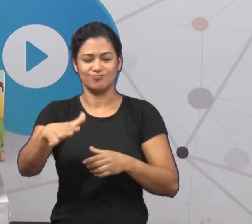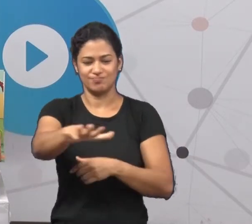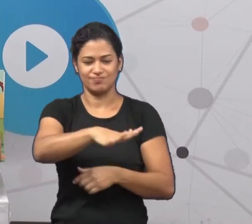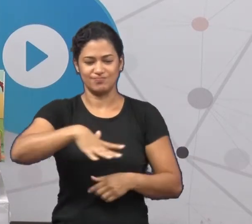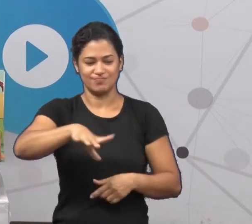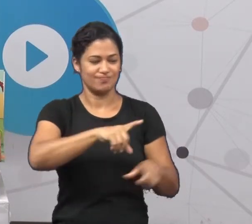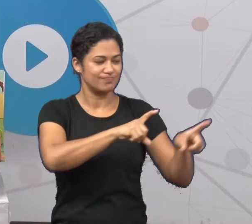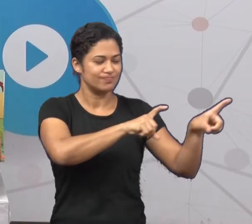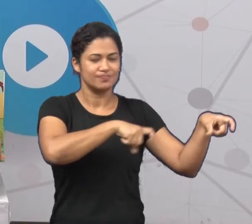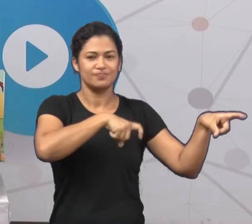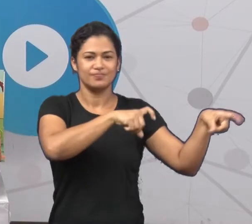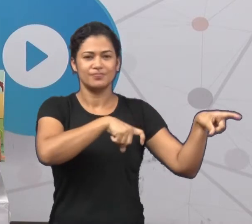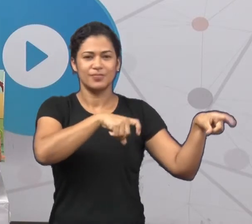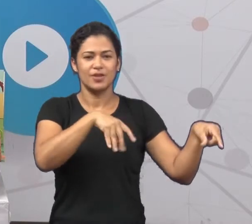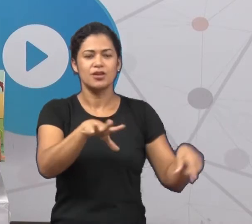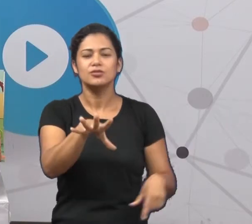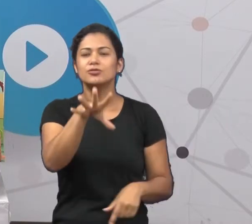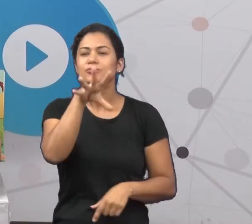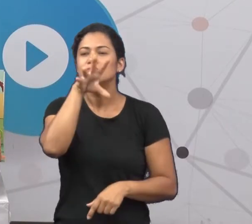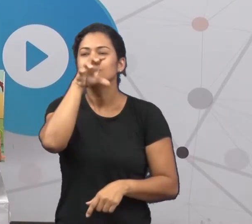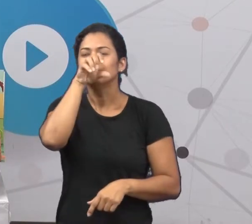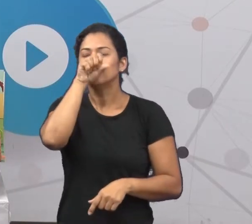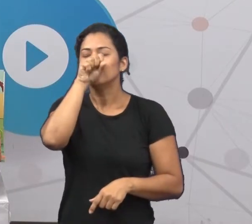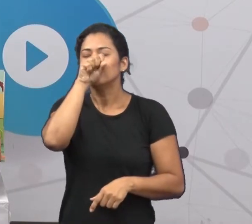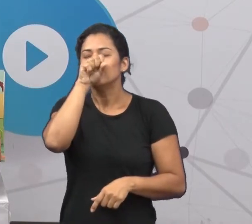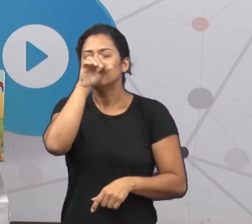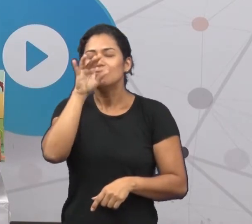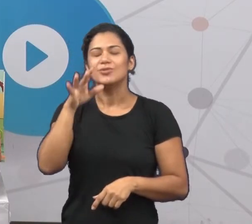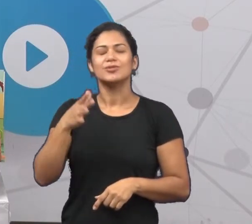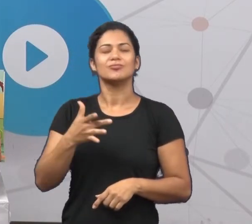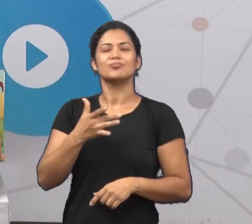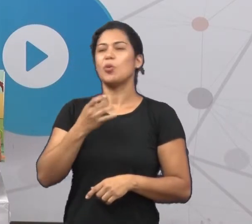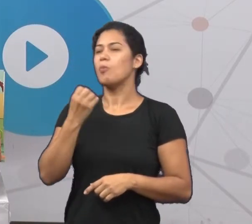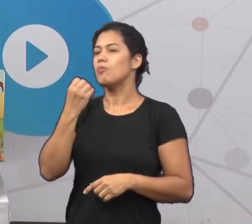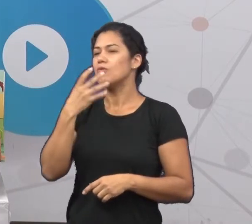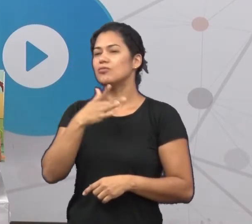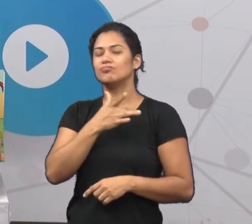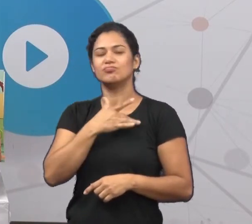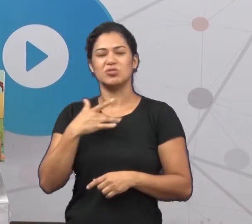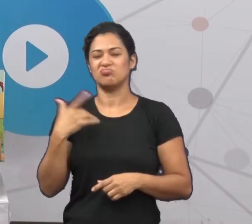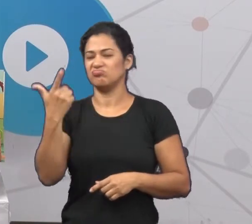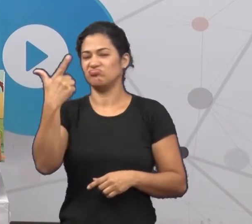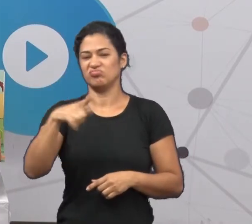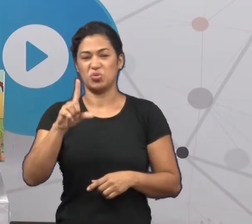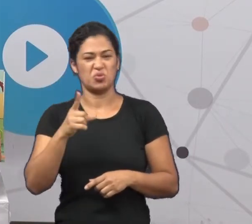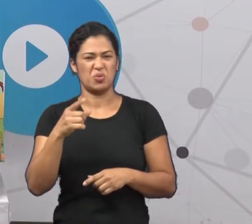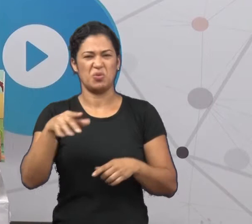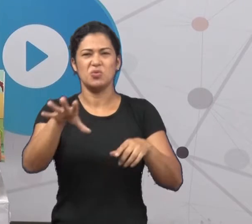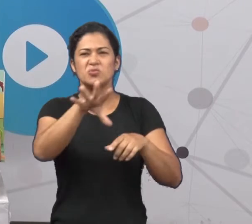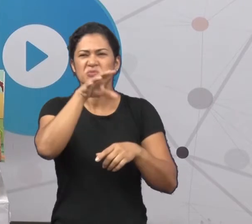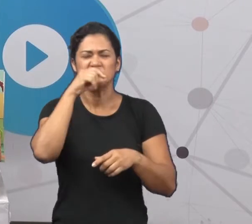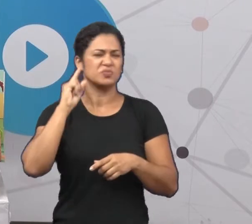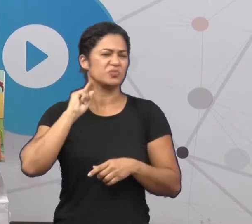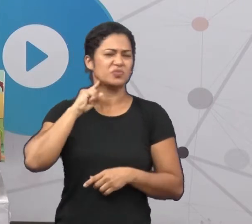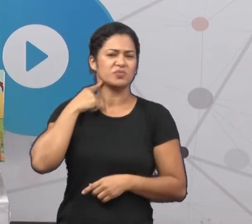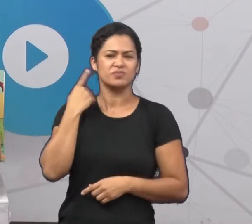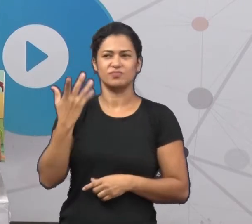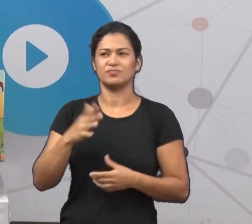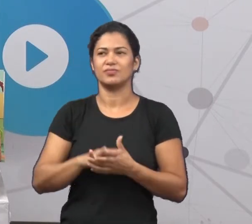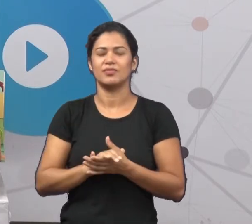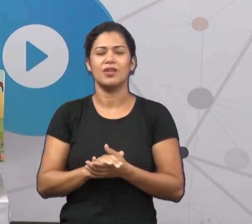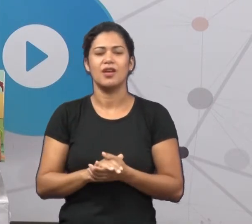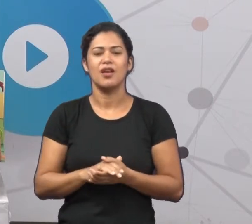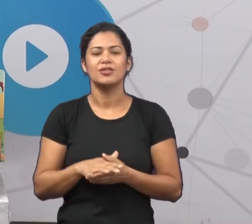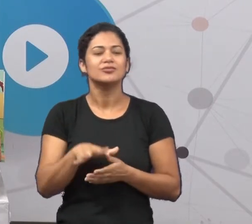o campo, o ar é mais puro, não tem tanta poluição. O ar que se sente